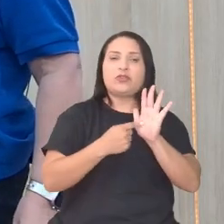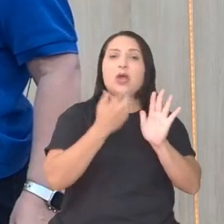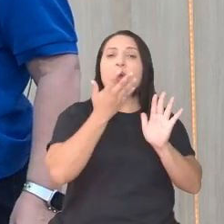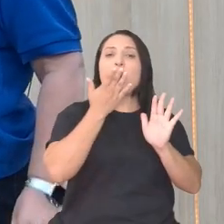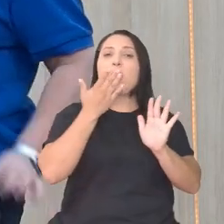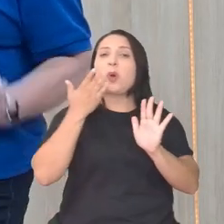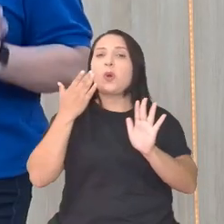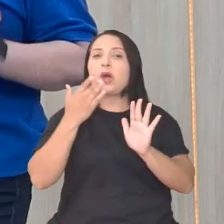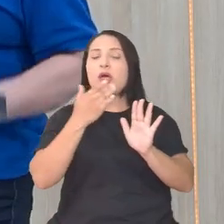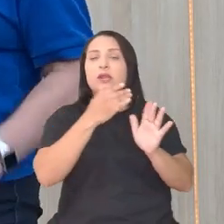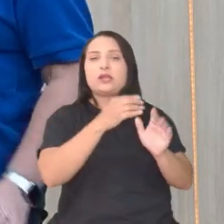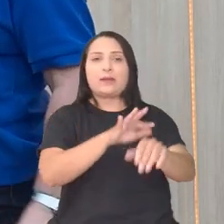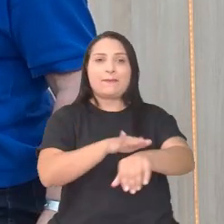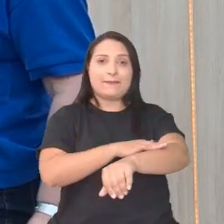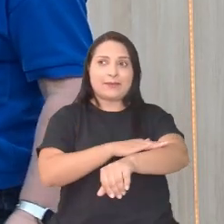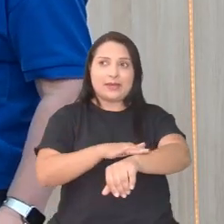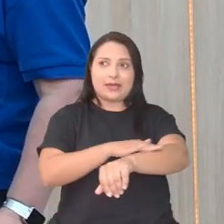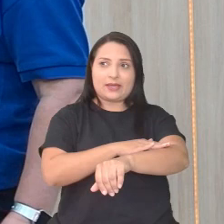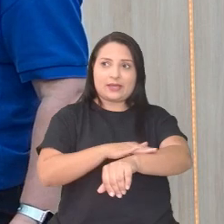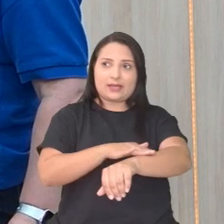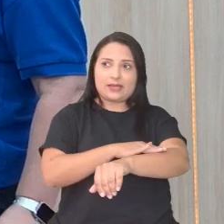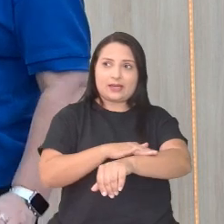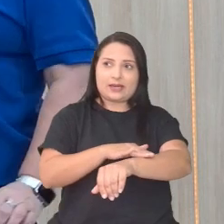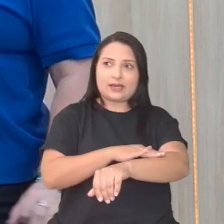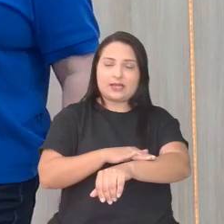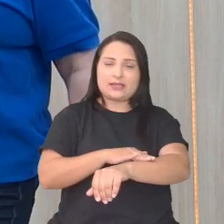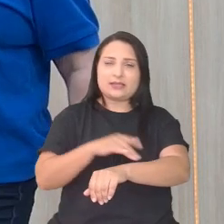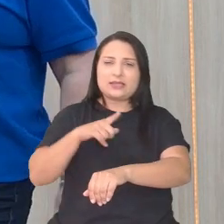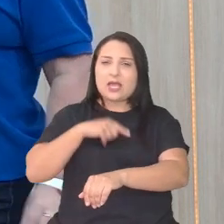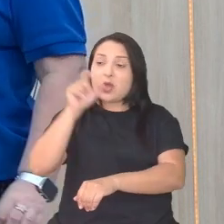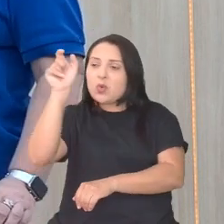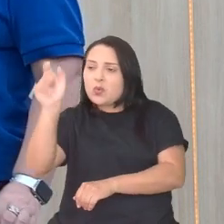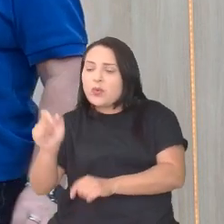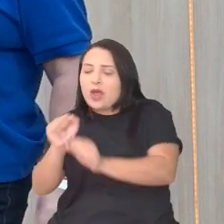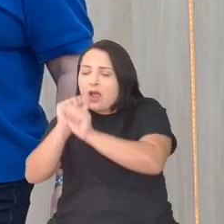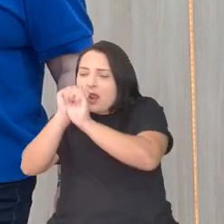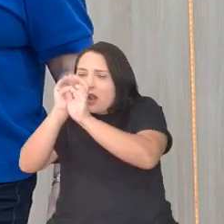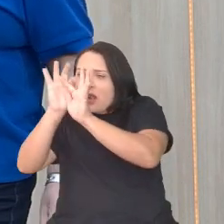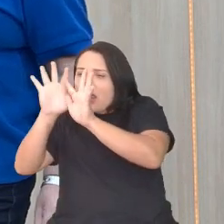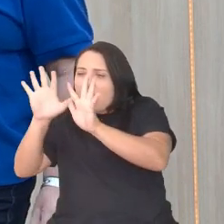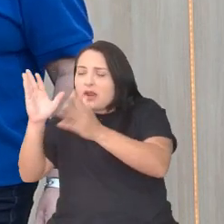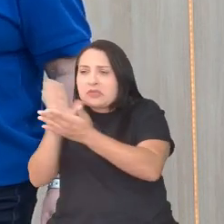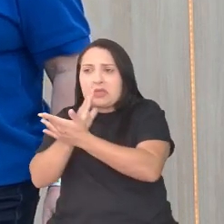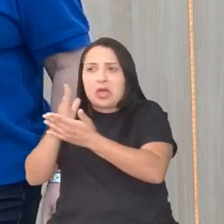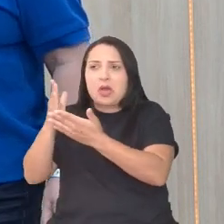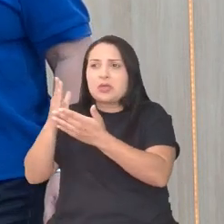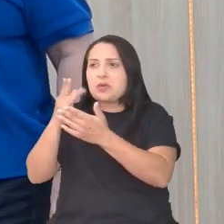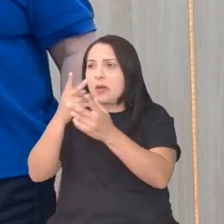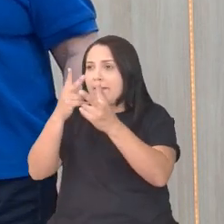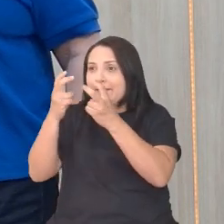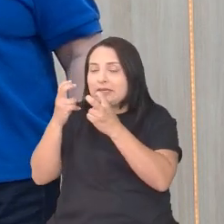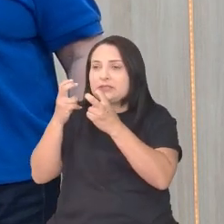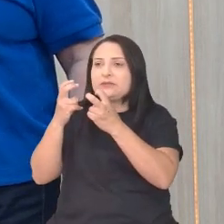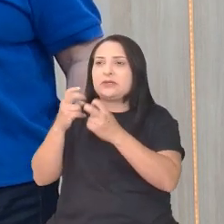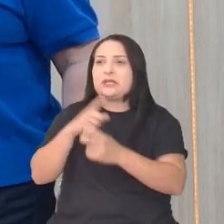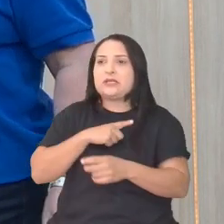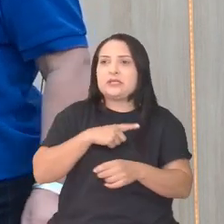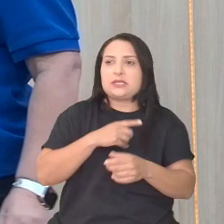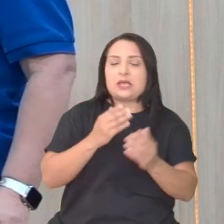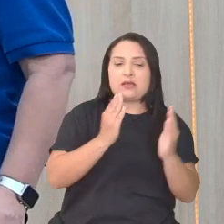de pele. Existe uma aqui que está tão clarinha que talvez vocês nem consigam observar. Então, vai do preto,